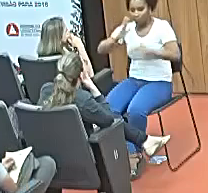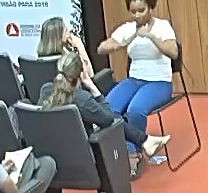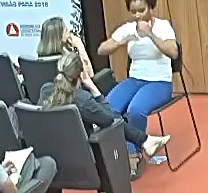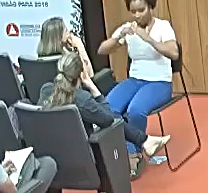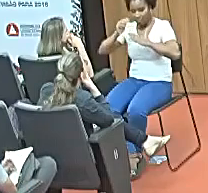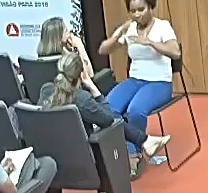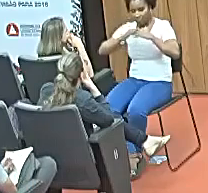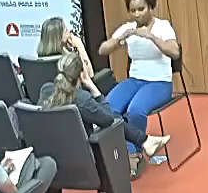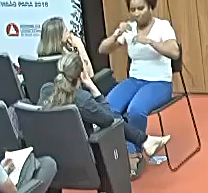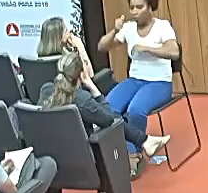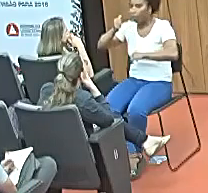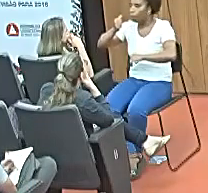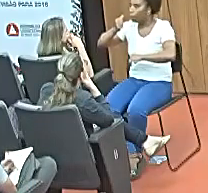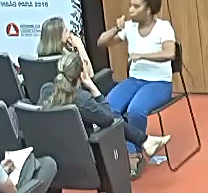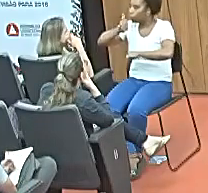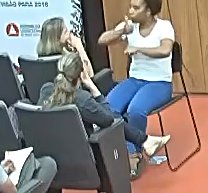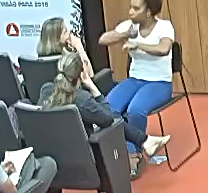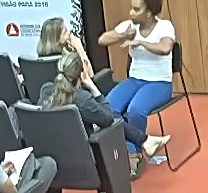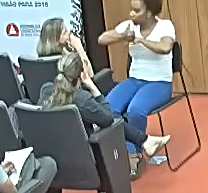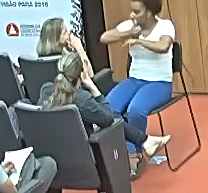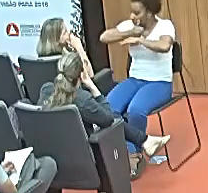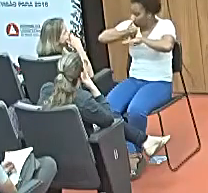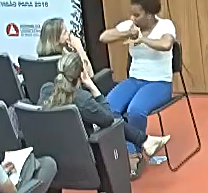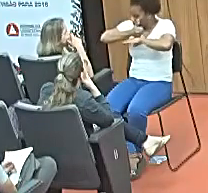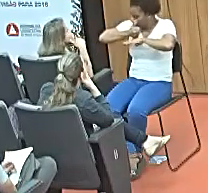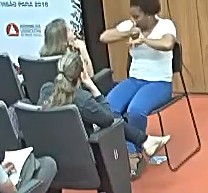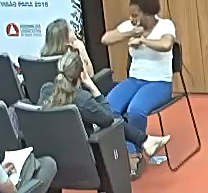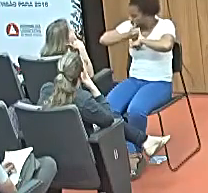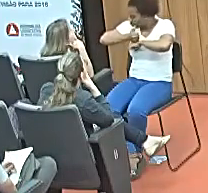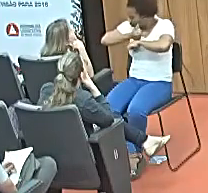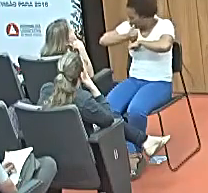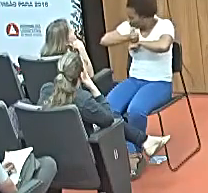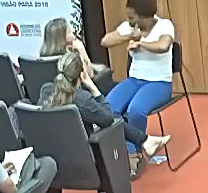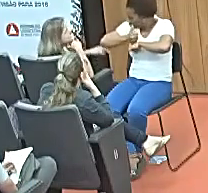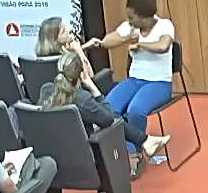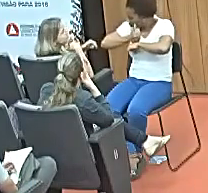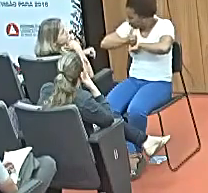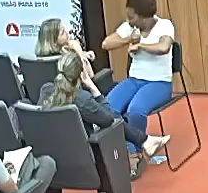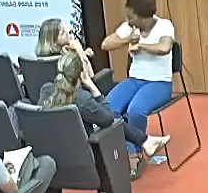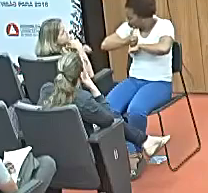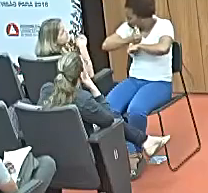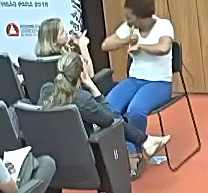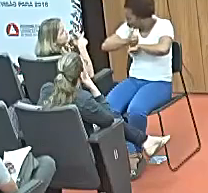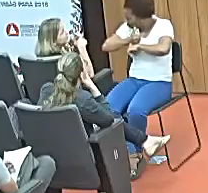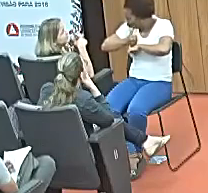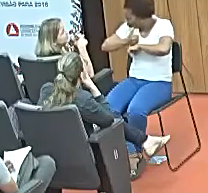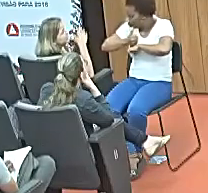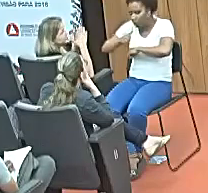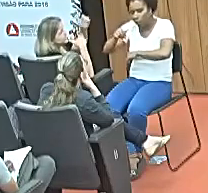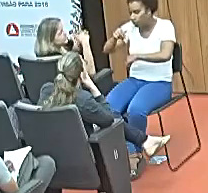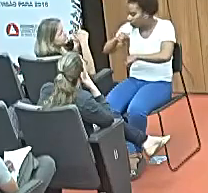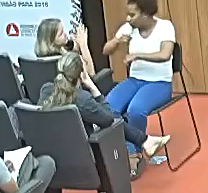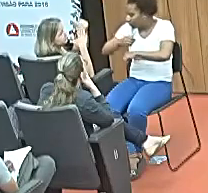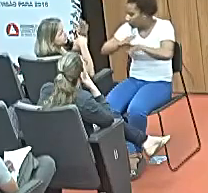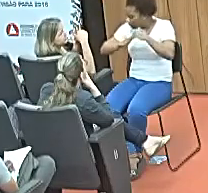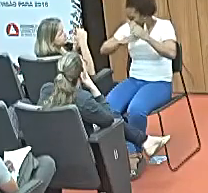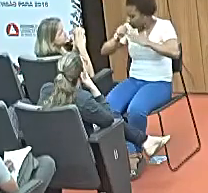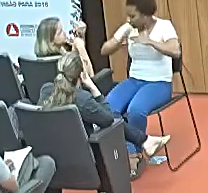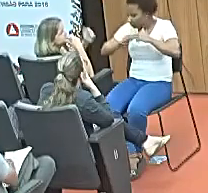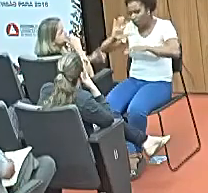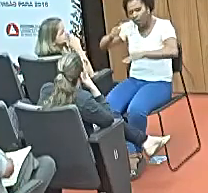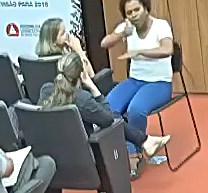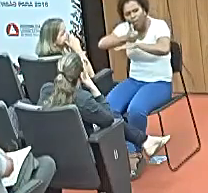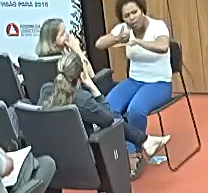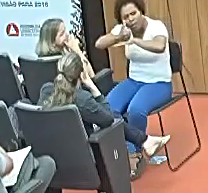à qualificação aprendizagem de adolescentes e jovens em situação de vulnerabilidade social